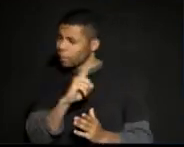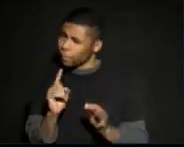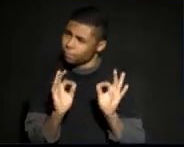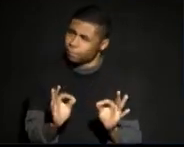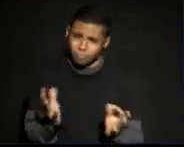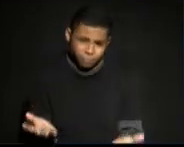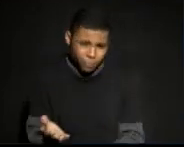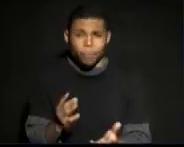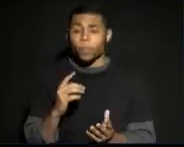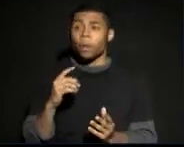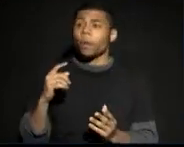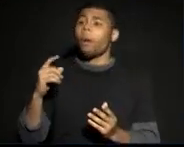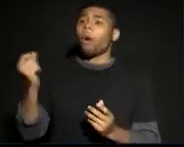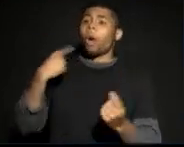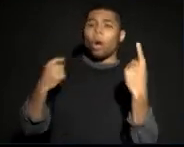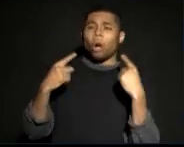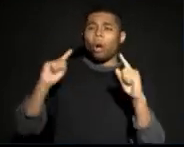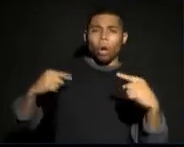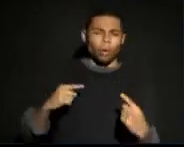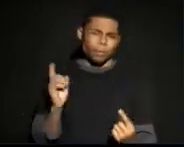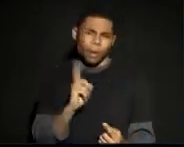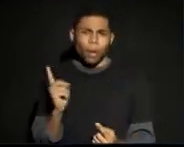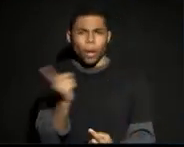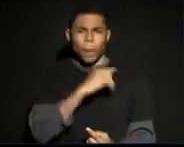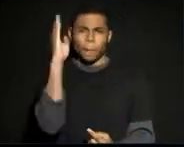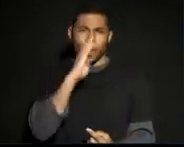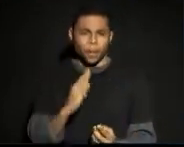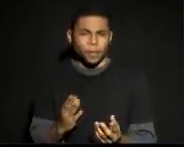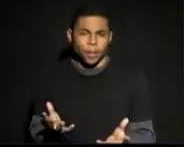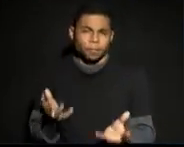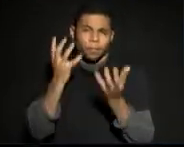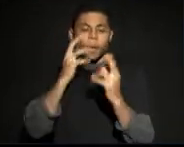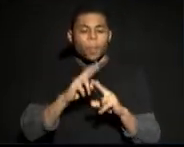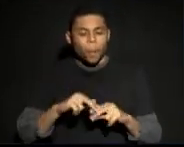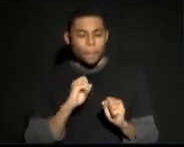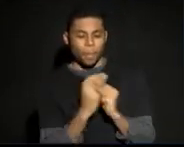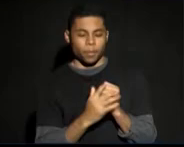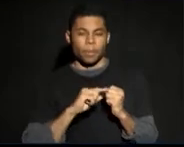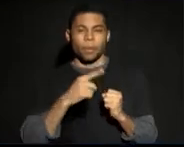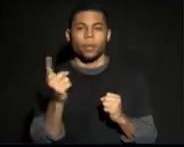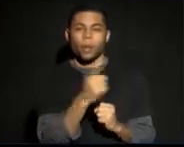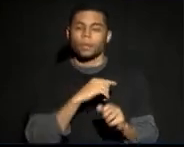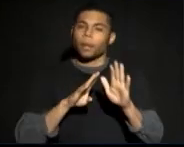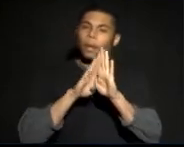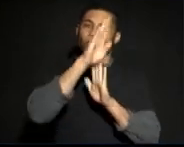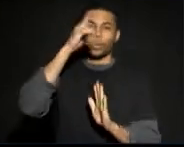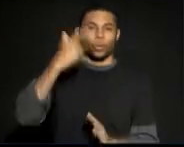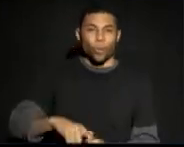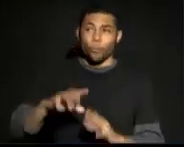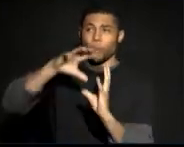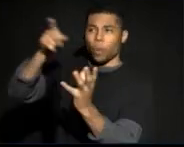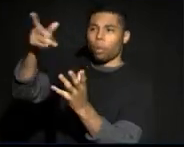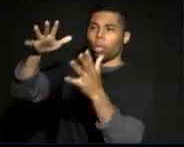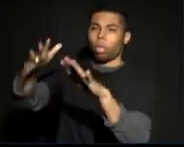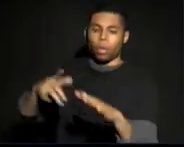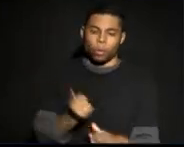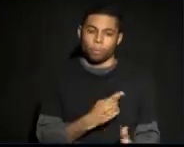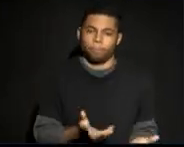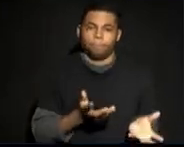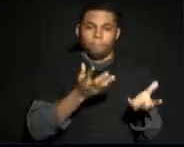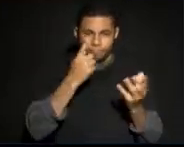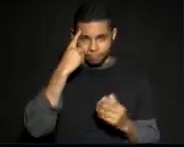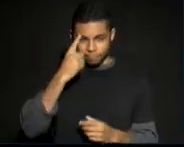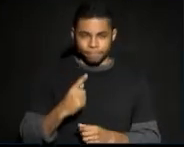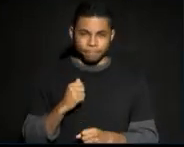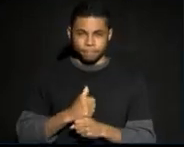não a narrativa que seja que vá contra ao que está acontecendo no Brasil pode pandemia crescendo de novo as partes acelerando